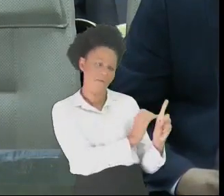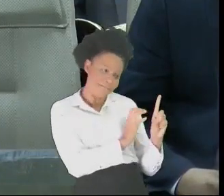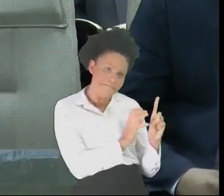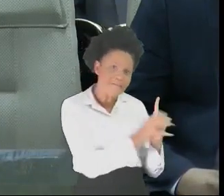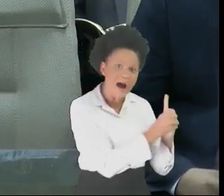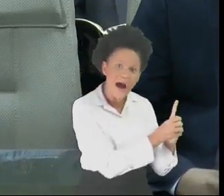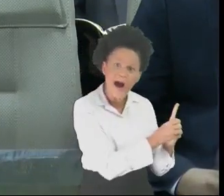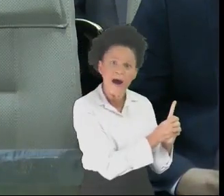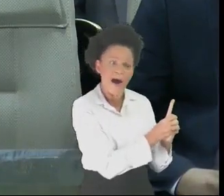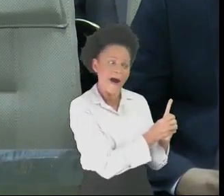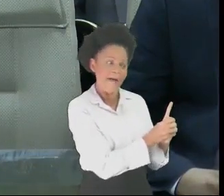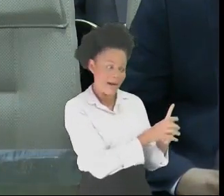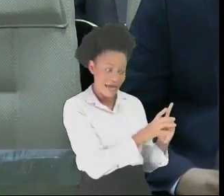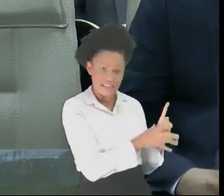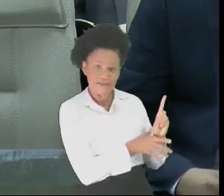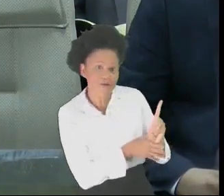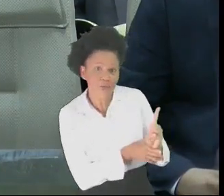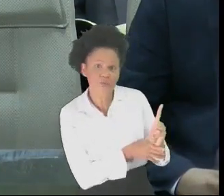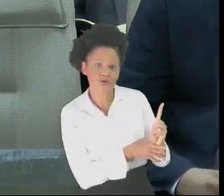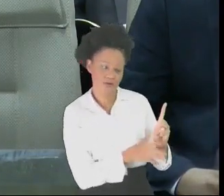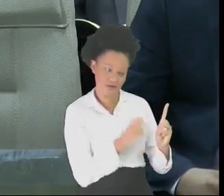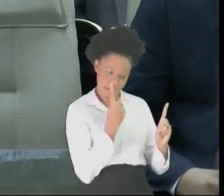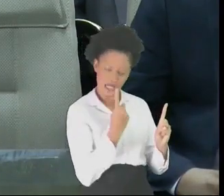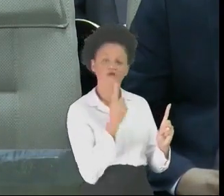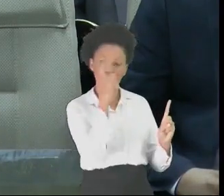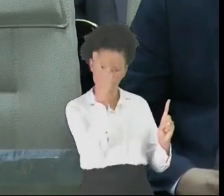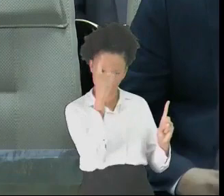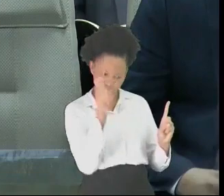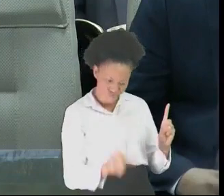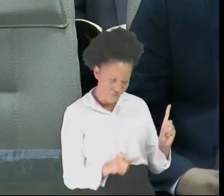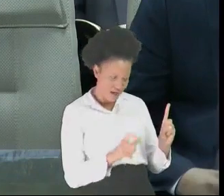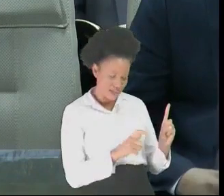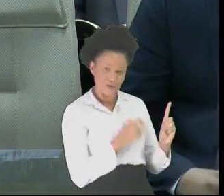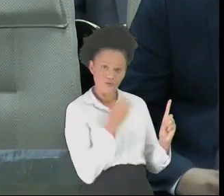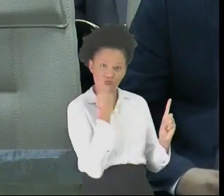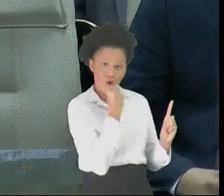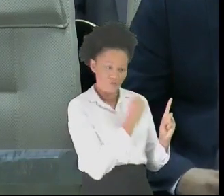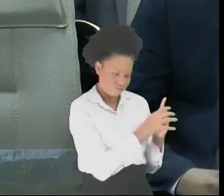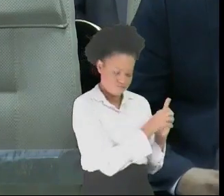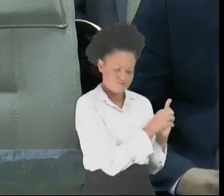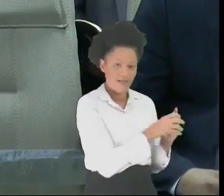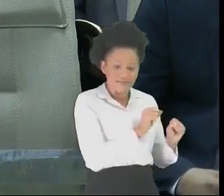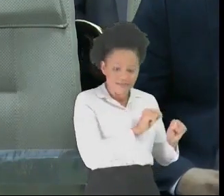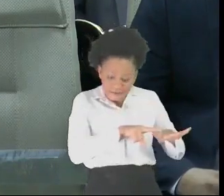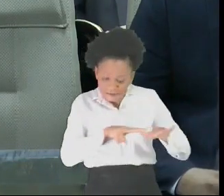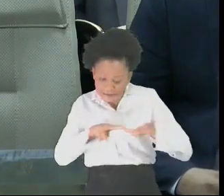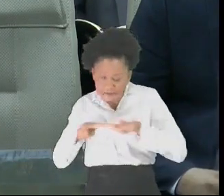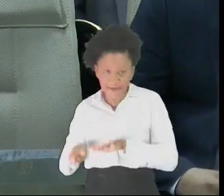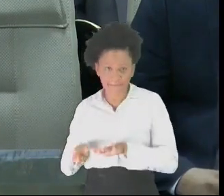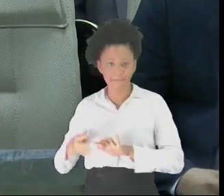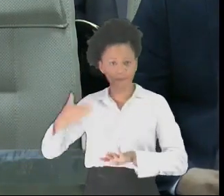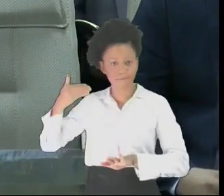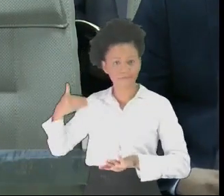para ele não aparecer. E nós vimos a semana passada que